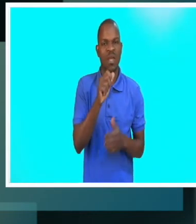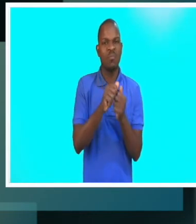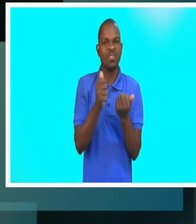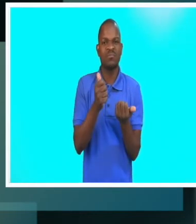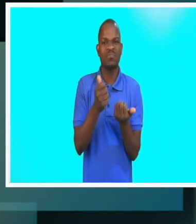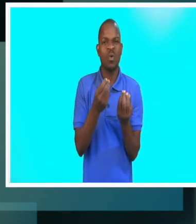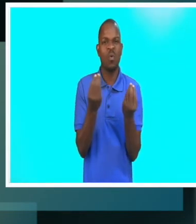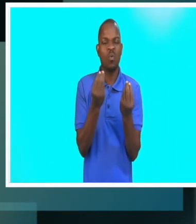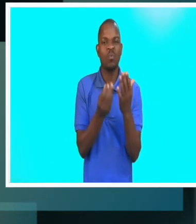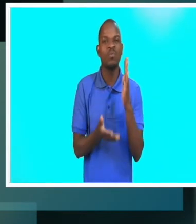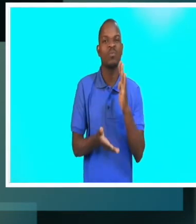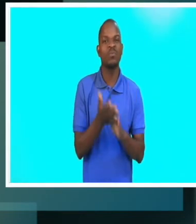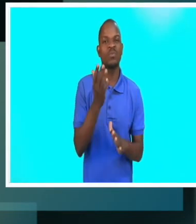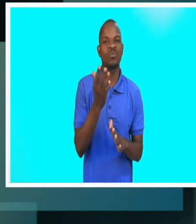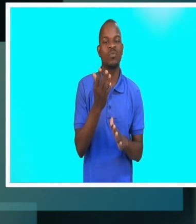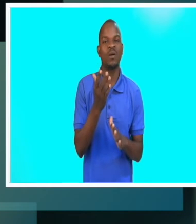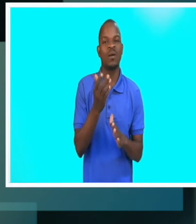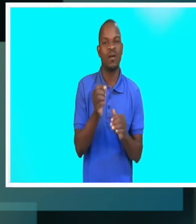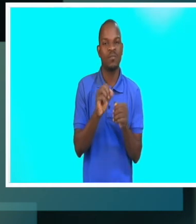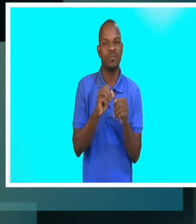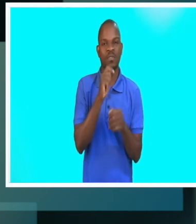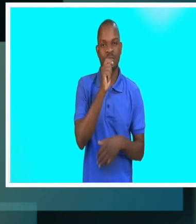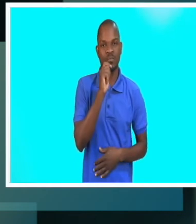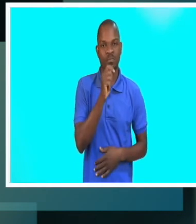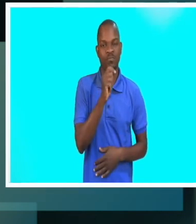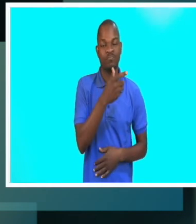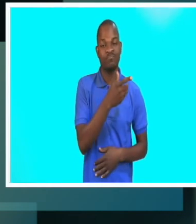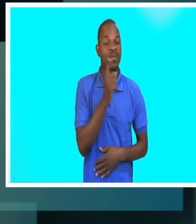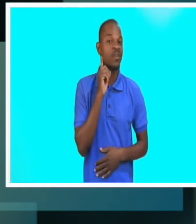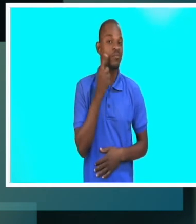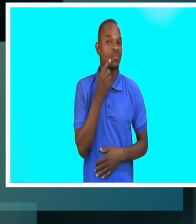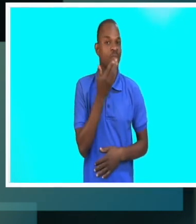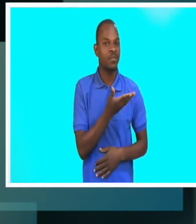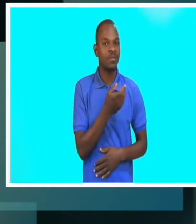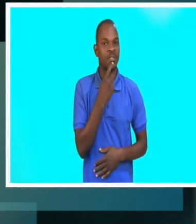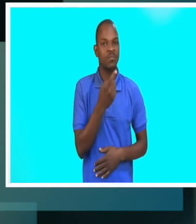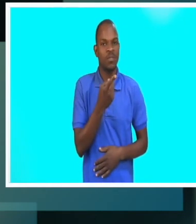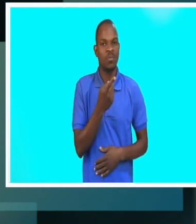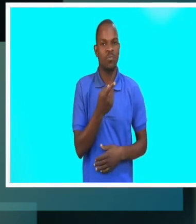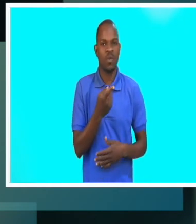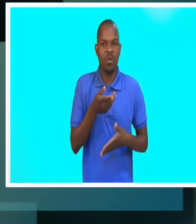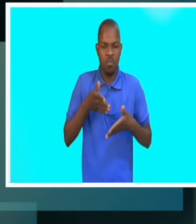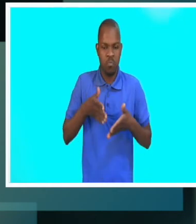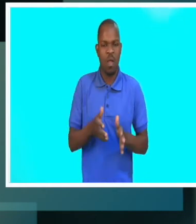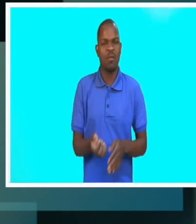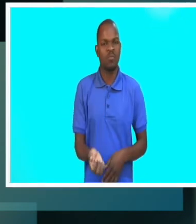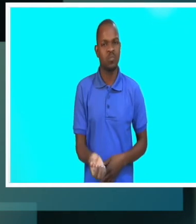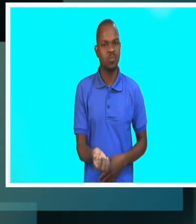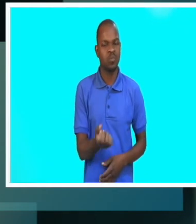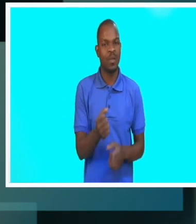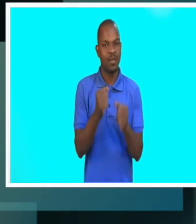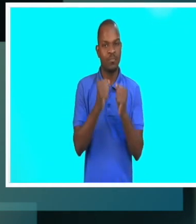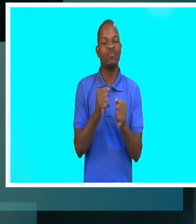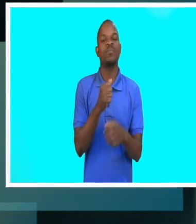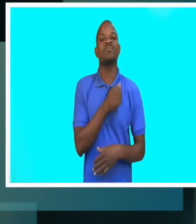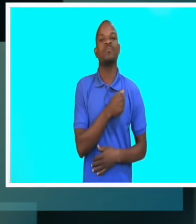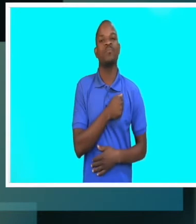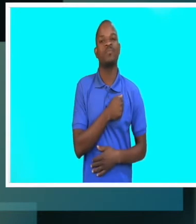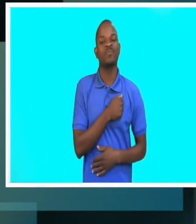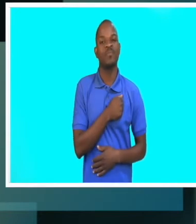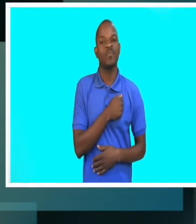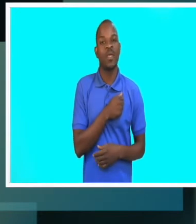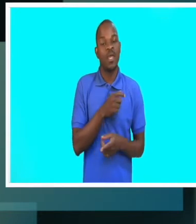entrou na área de jornalismo. Como isso? A Isaia teve esse bichinho, que era de comunicação. Esse bichinho, eu posso